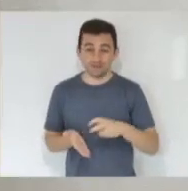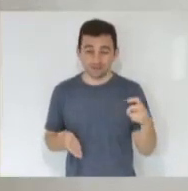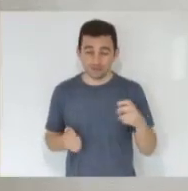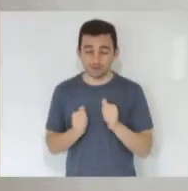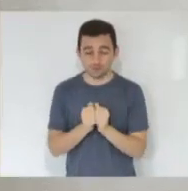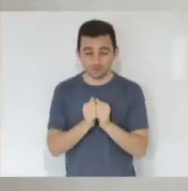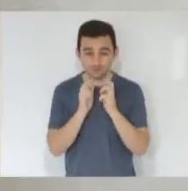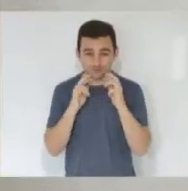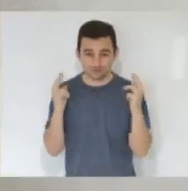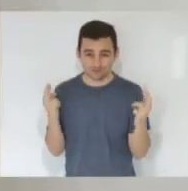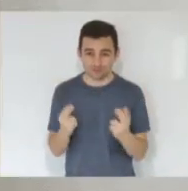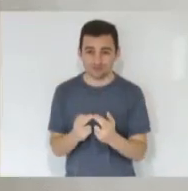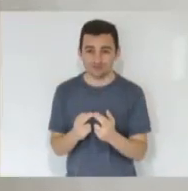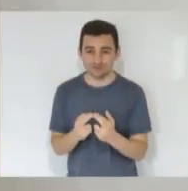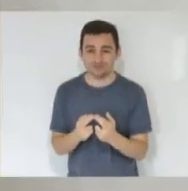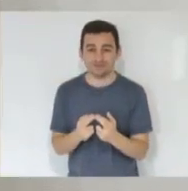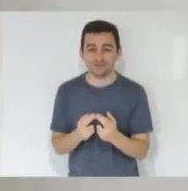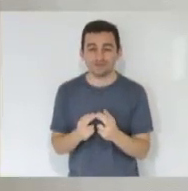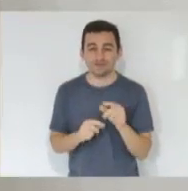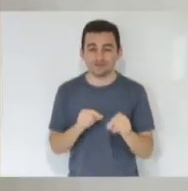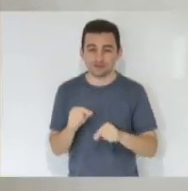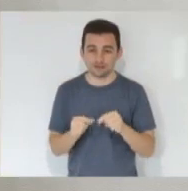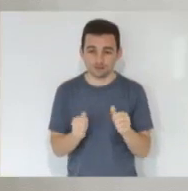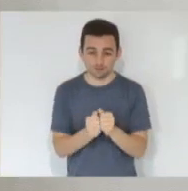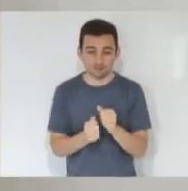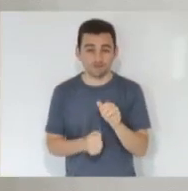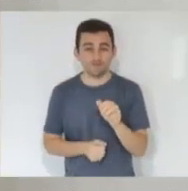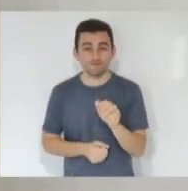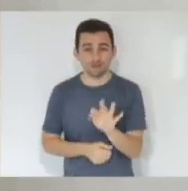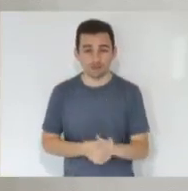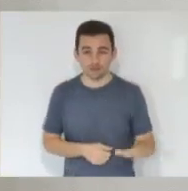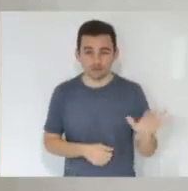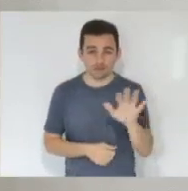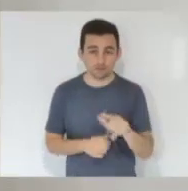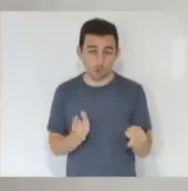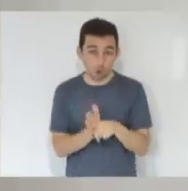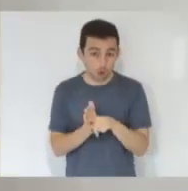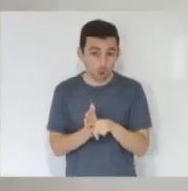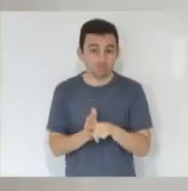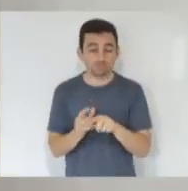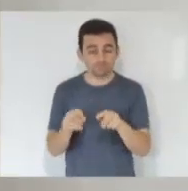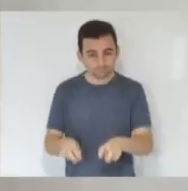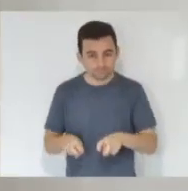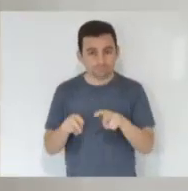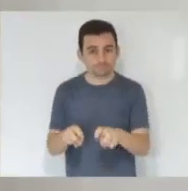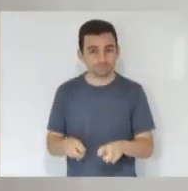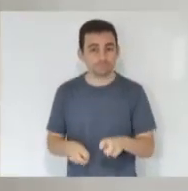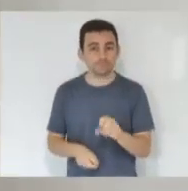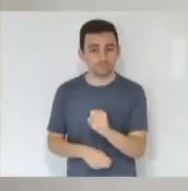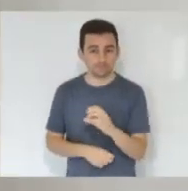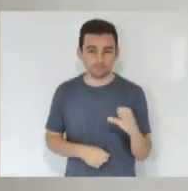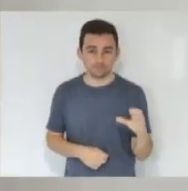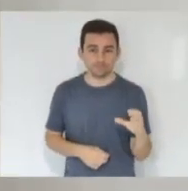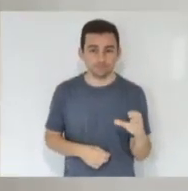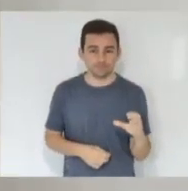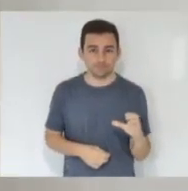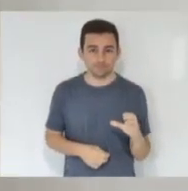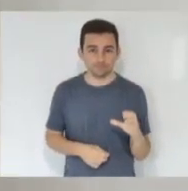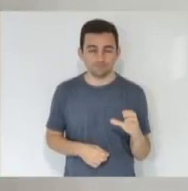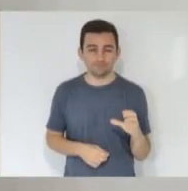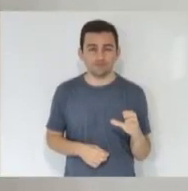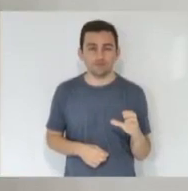reunidos com as federações da agricultura catarinense. E aí nós pudemos